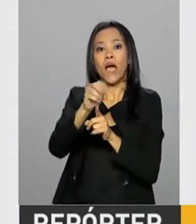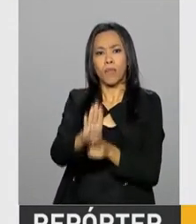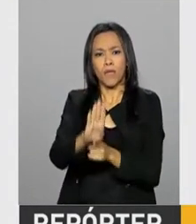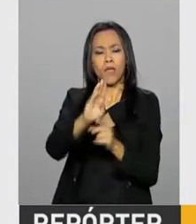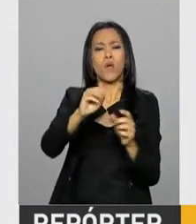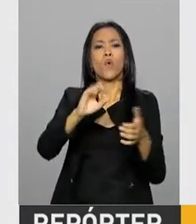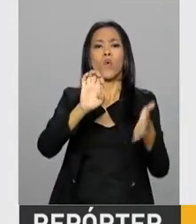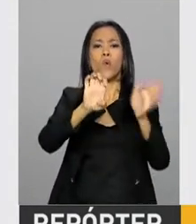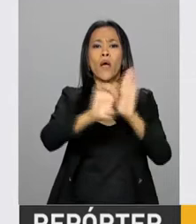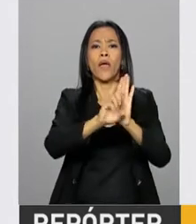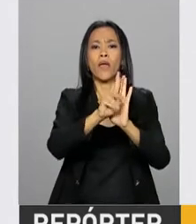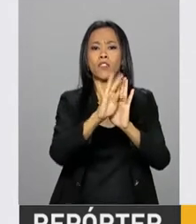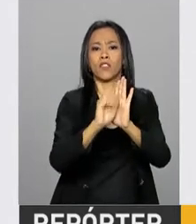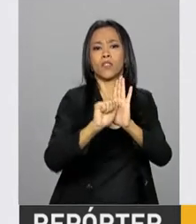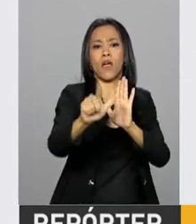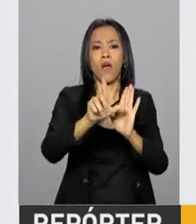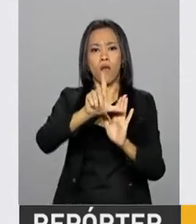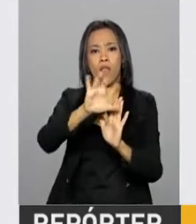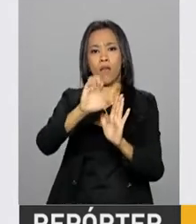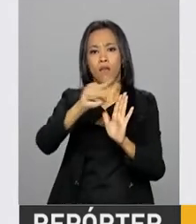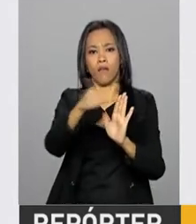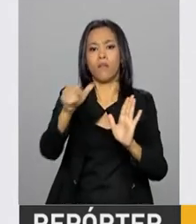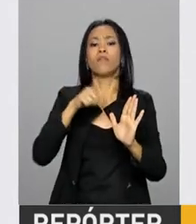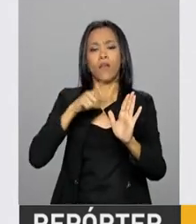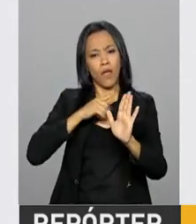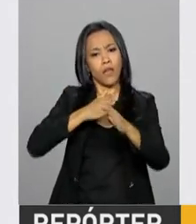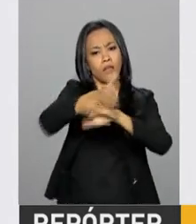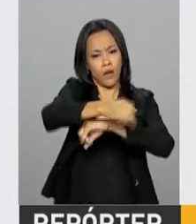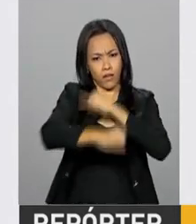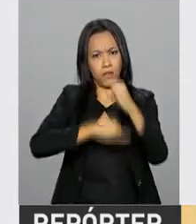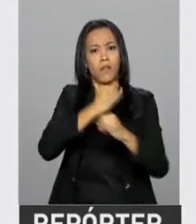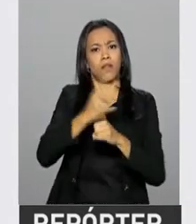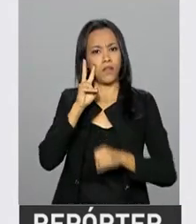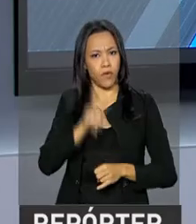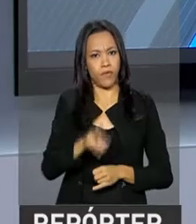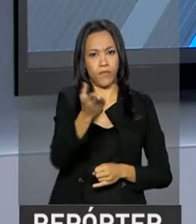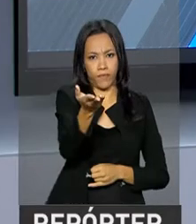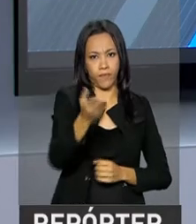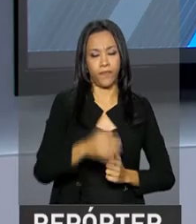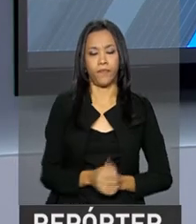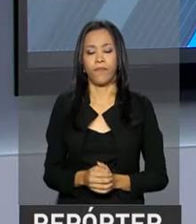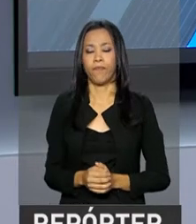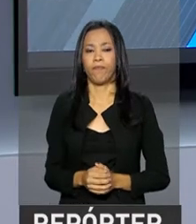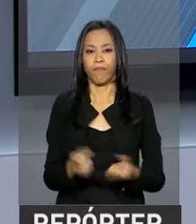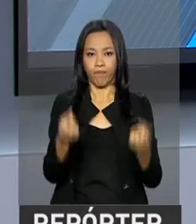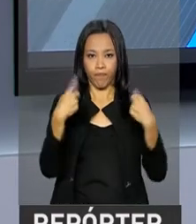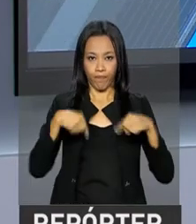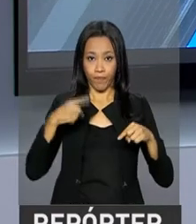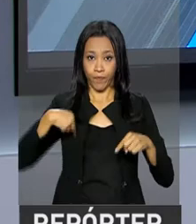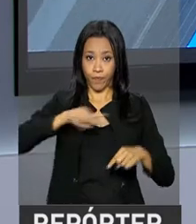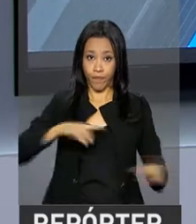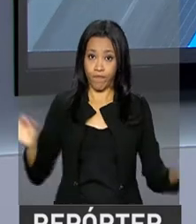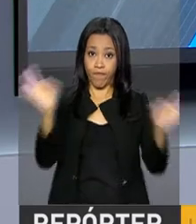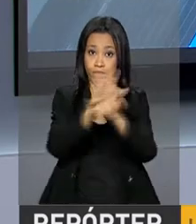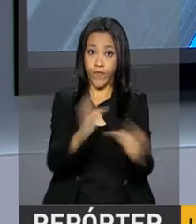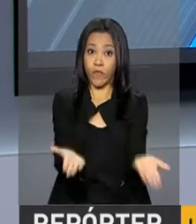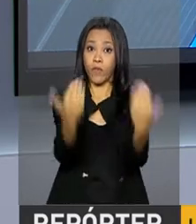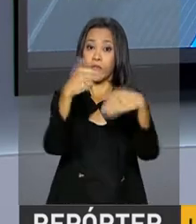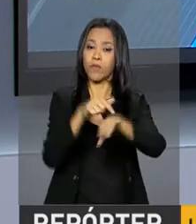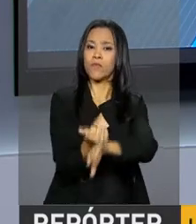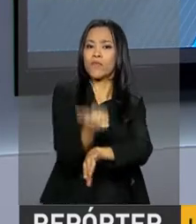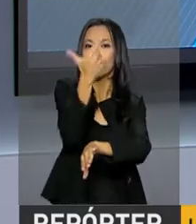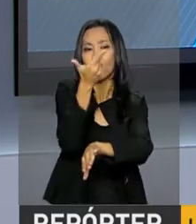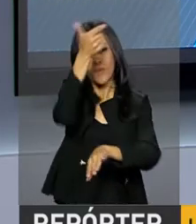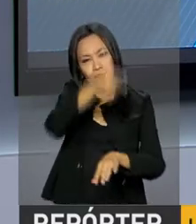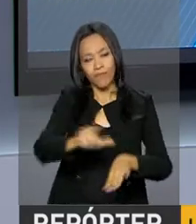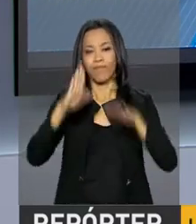leilão pode ser obtido na página da conab na internet e nós ficamos por aqui voltamos ao meio-dia na